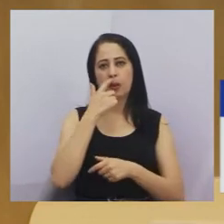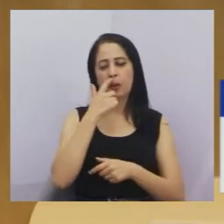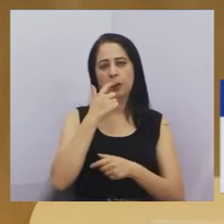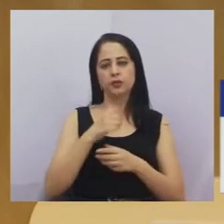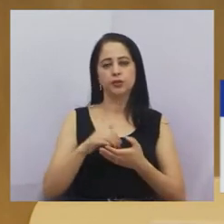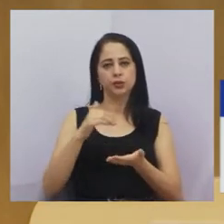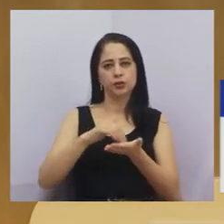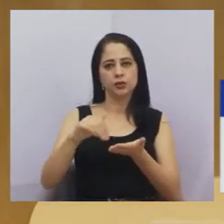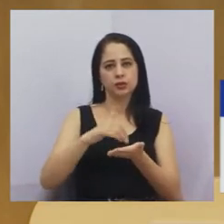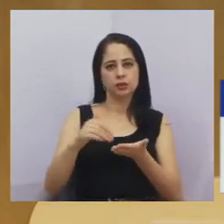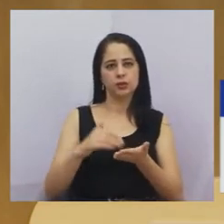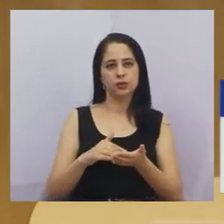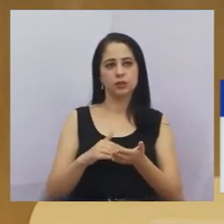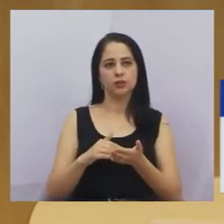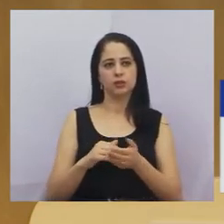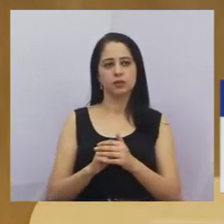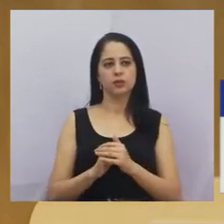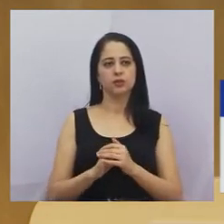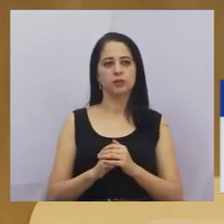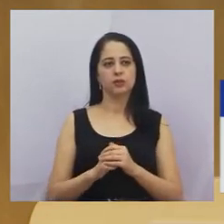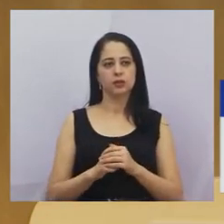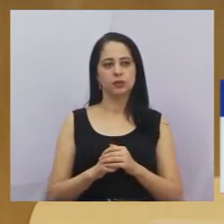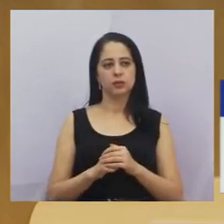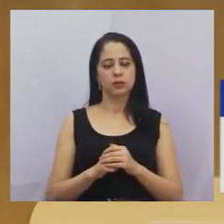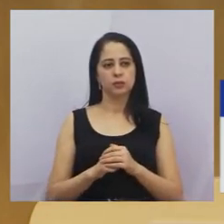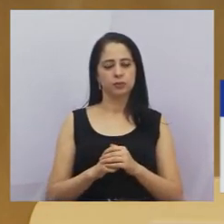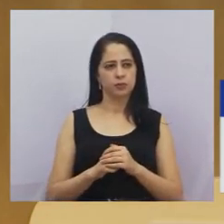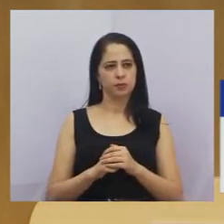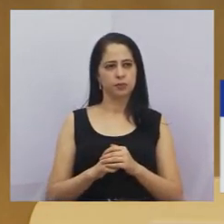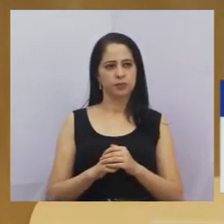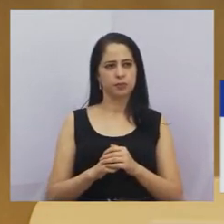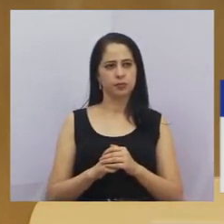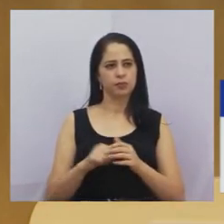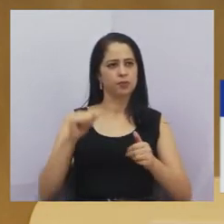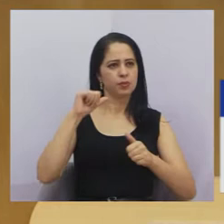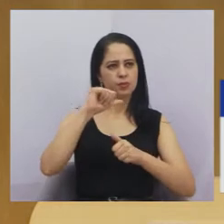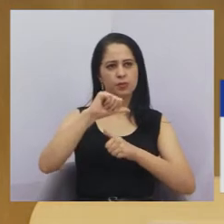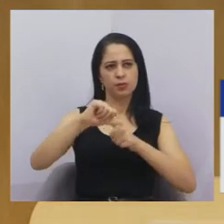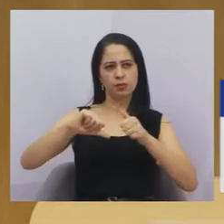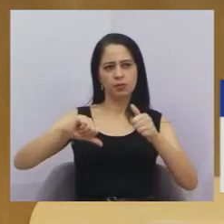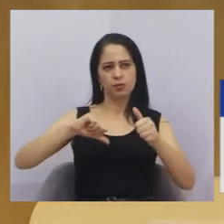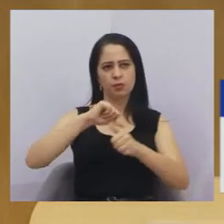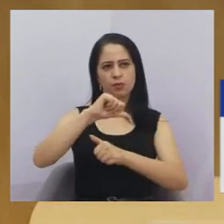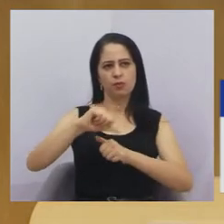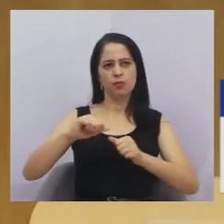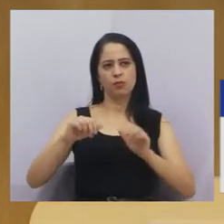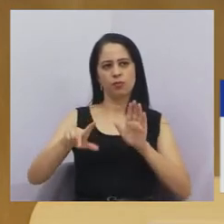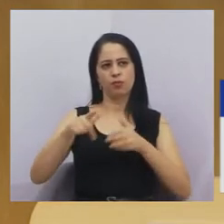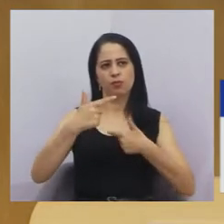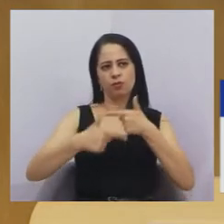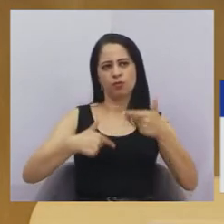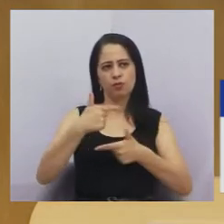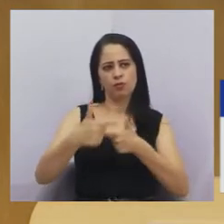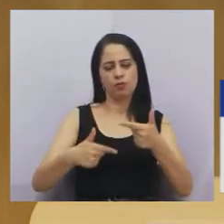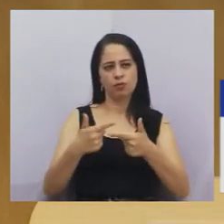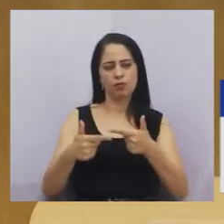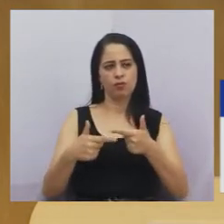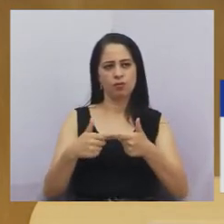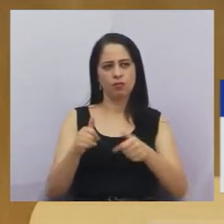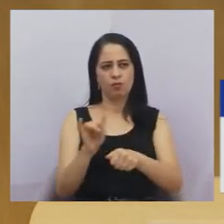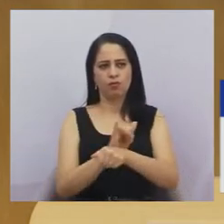demais secretarias, autarquias e fundações, alterando, consequentemente, os cargos de sua estrutura. Destaca-se